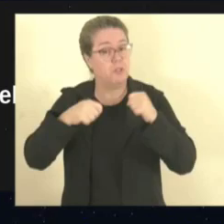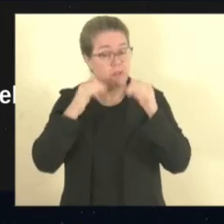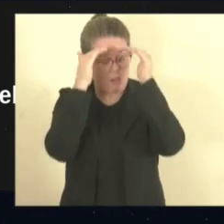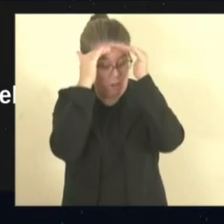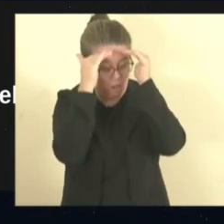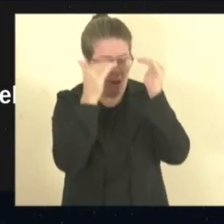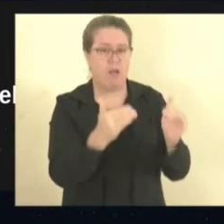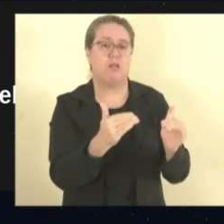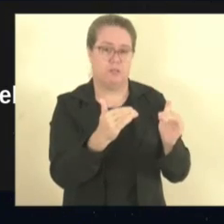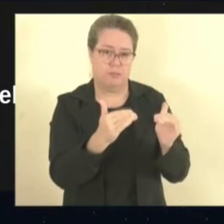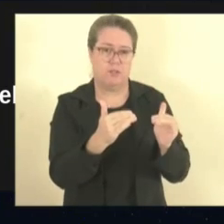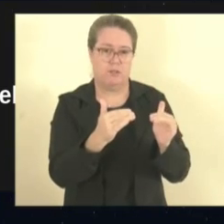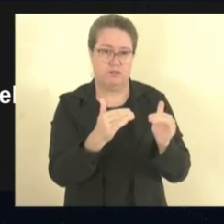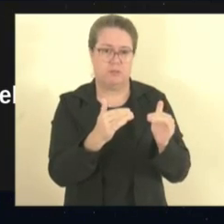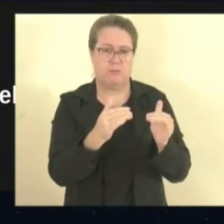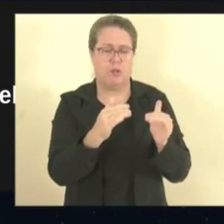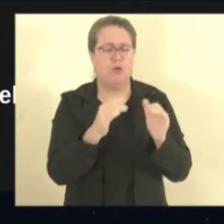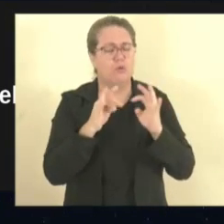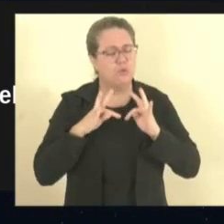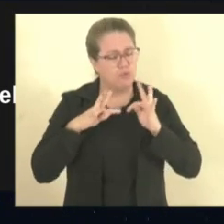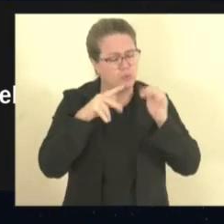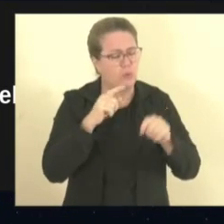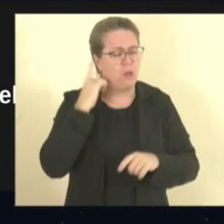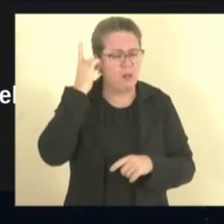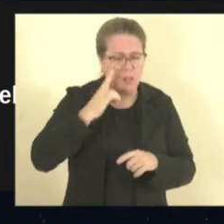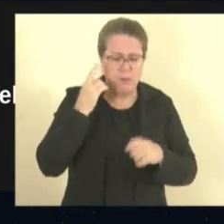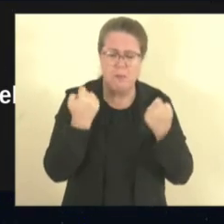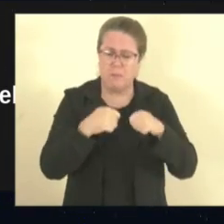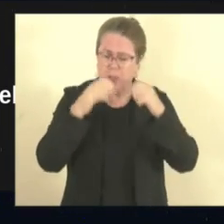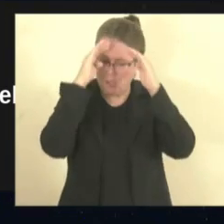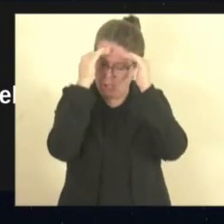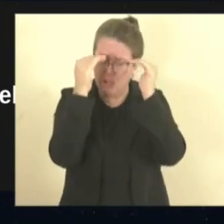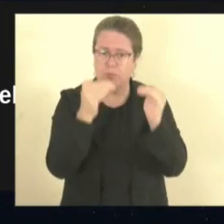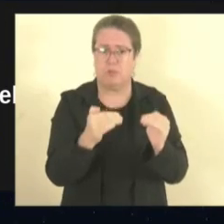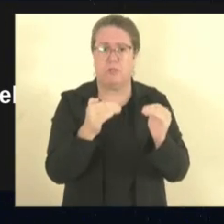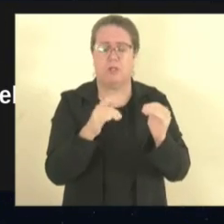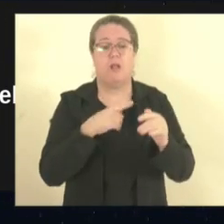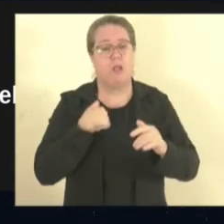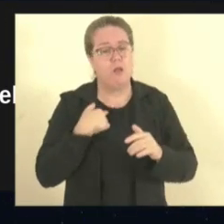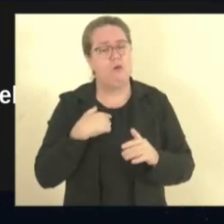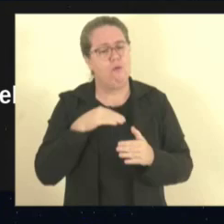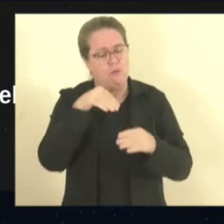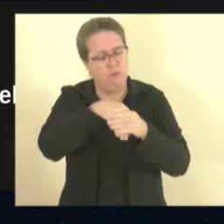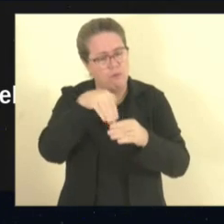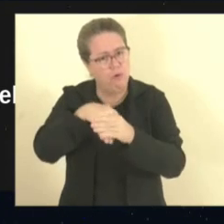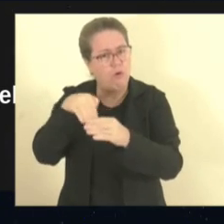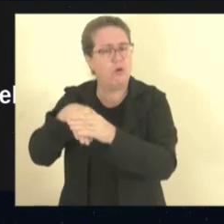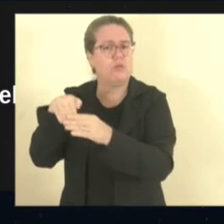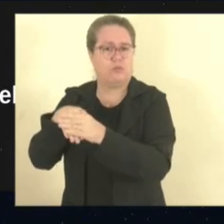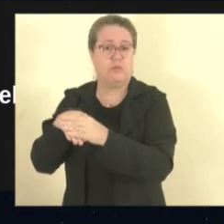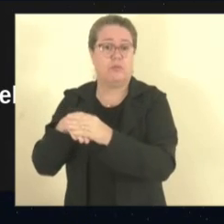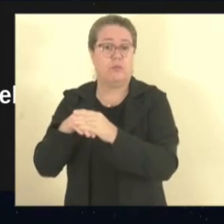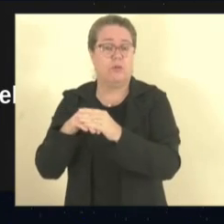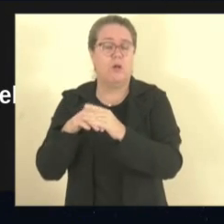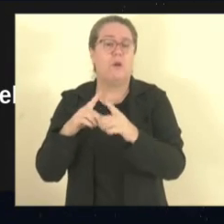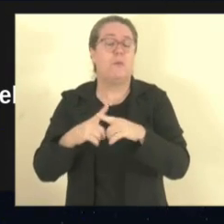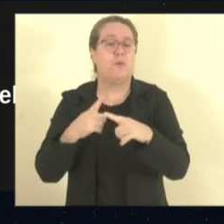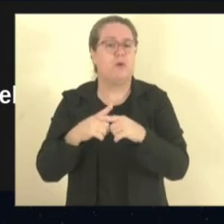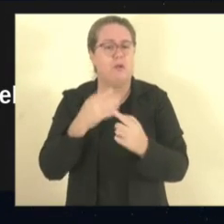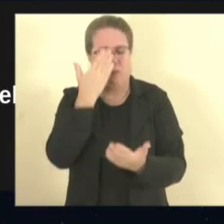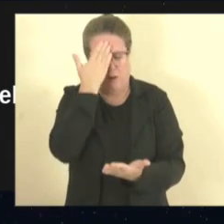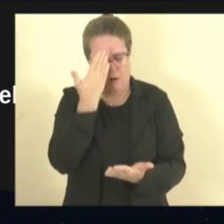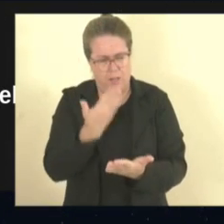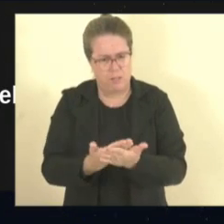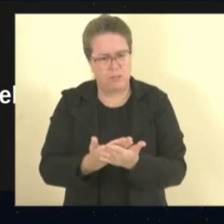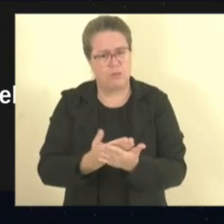eu voto com consciência, com clareza do que estou fazendo. E com confiança no governo que eu conheço, sei que é um governo